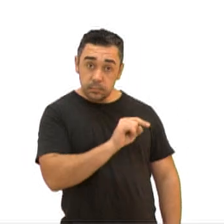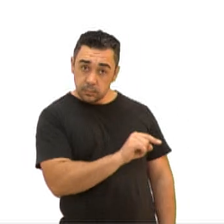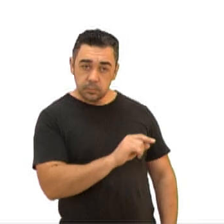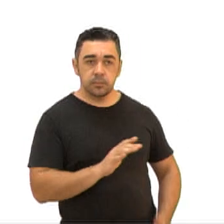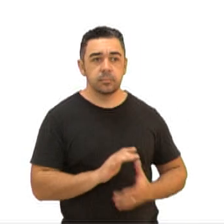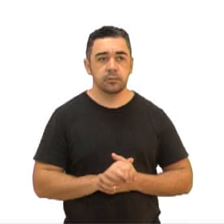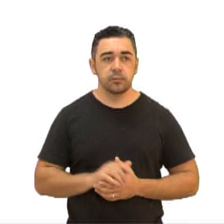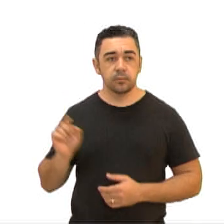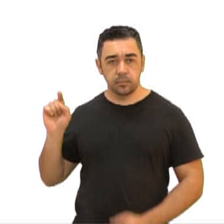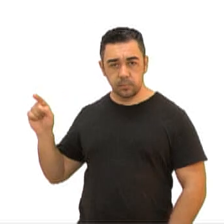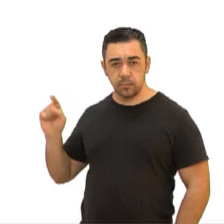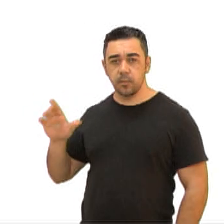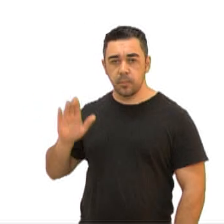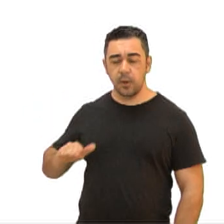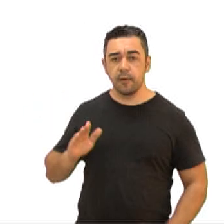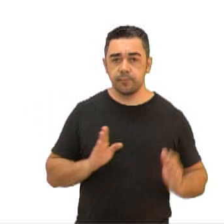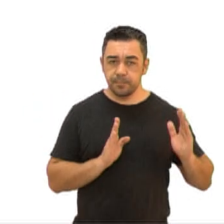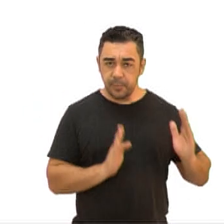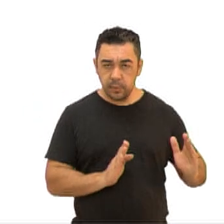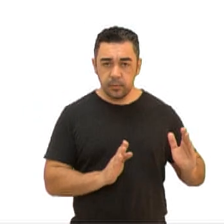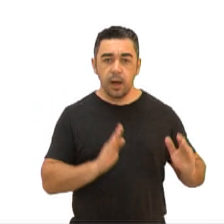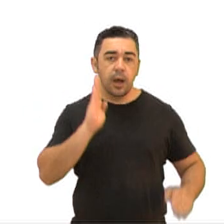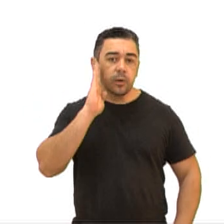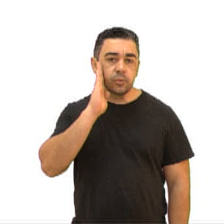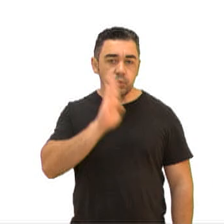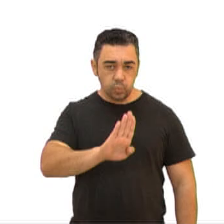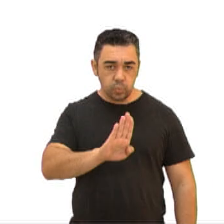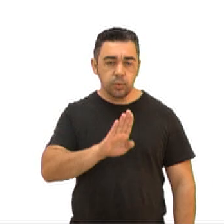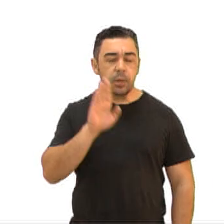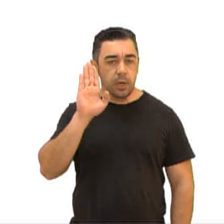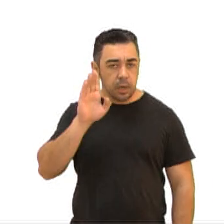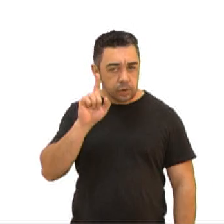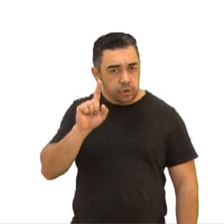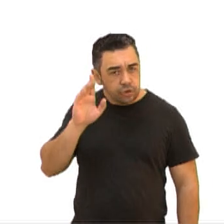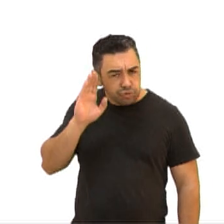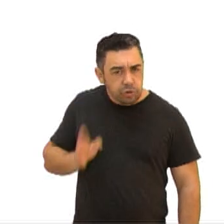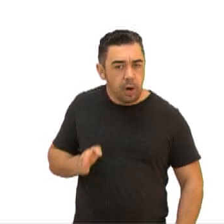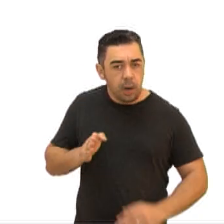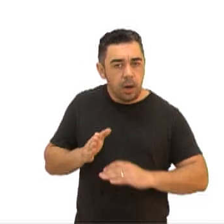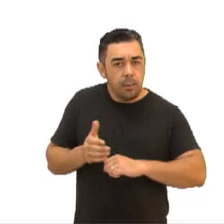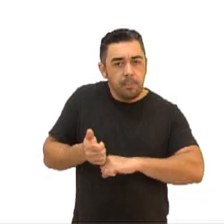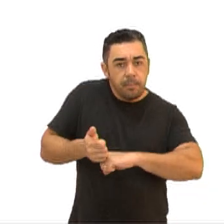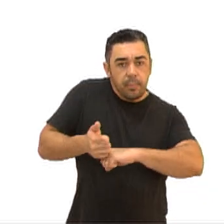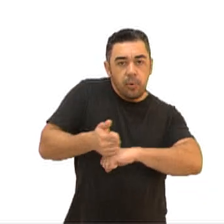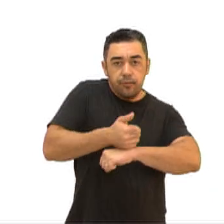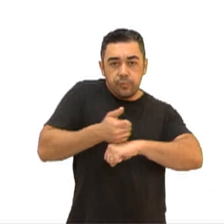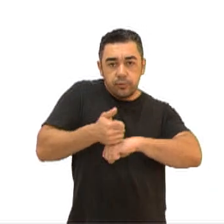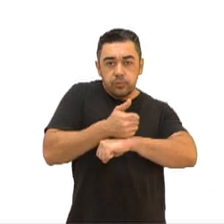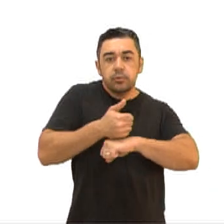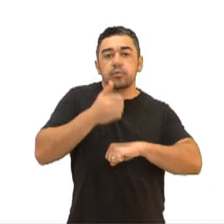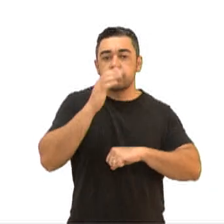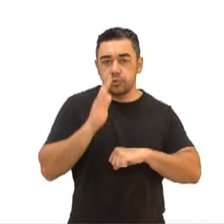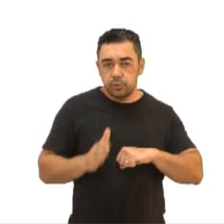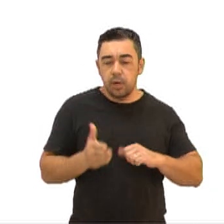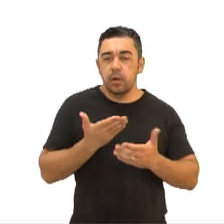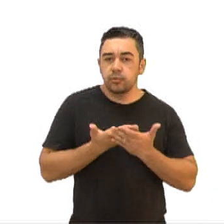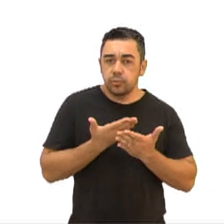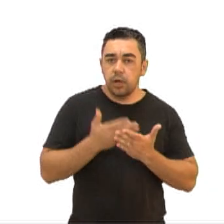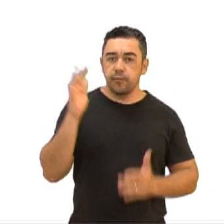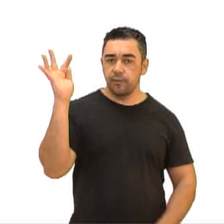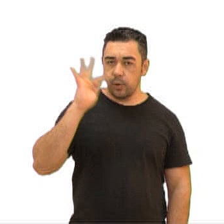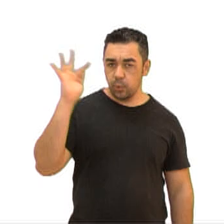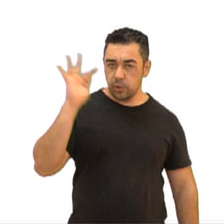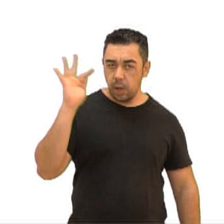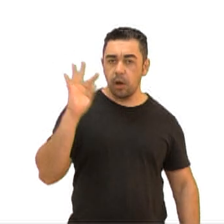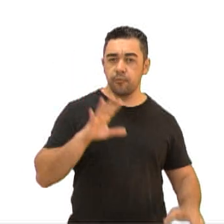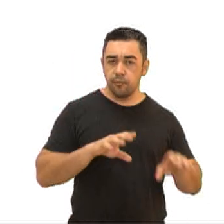Aqui são os quadros da fase azul, a primeira fase profissional, digamos, do artista. Ele já tinha estudado arte, feito faculdade,